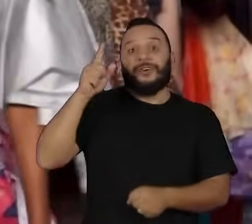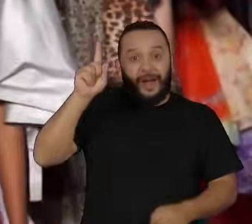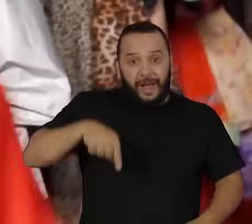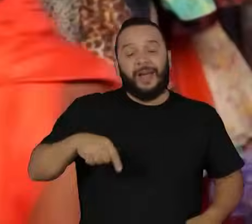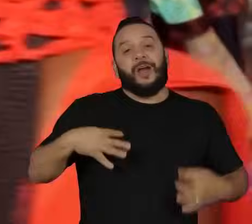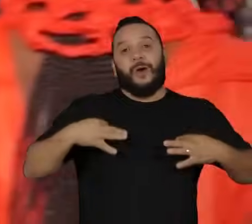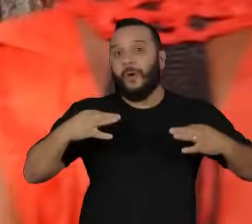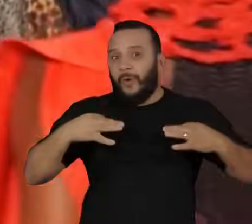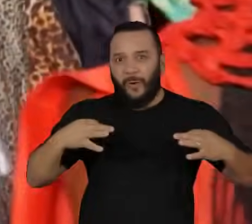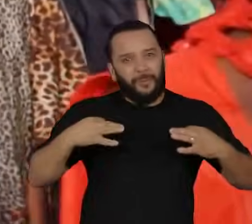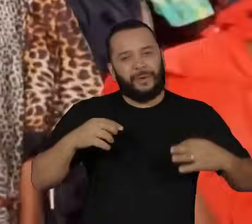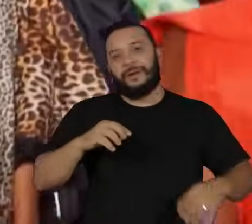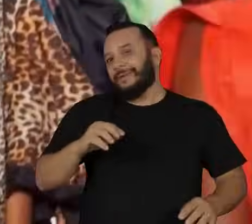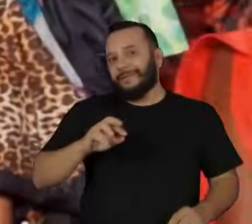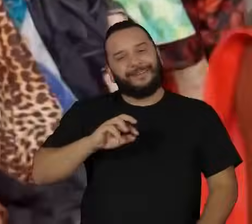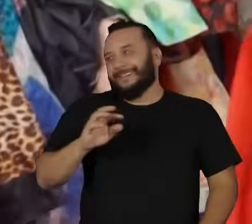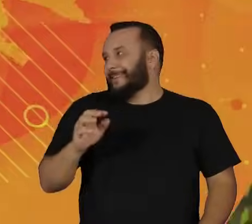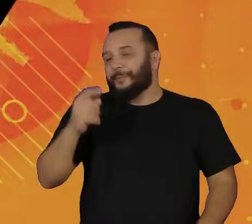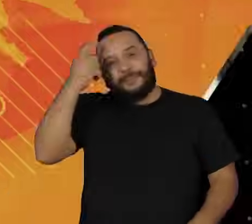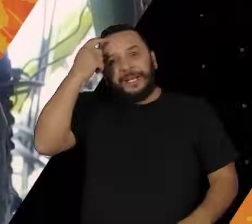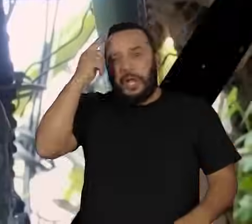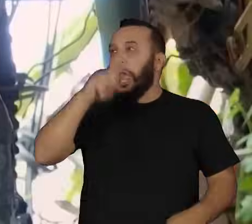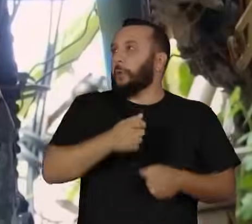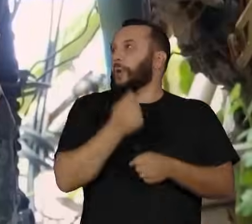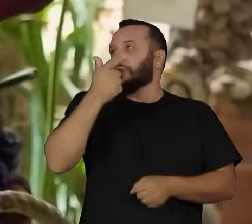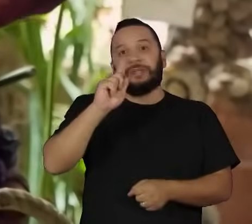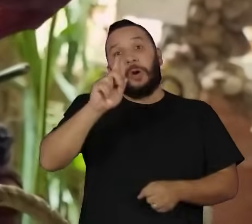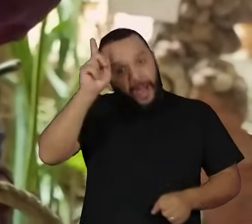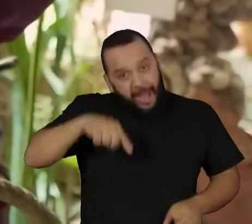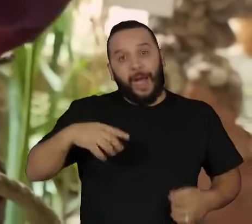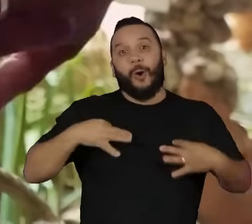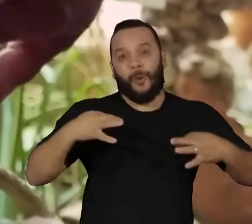outra coisa, menos como um guarda-chuva.